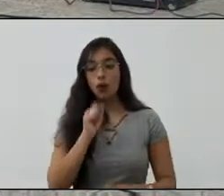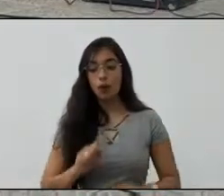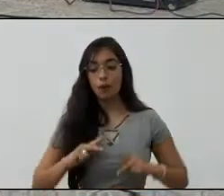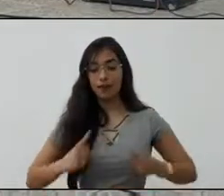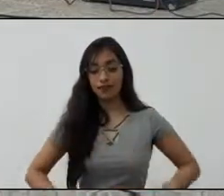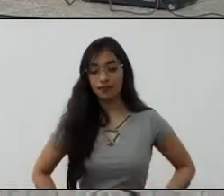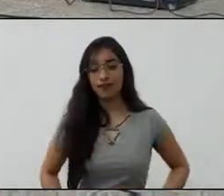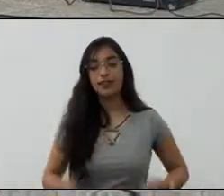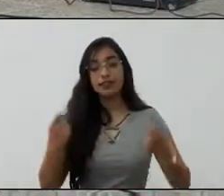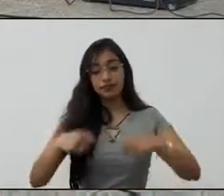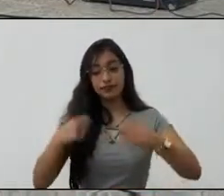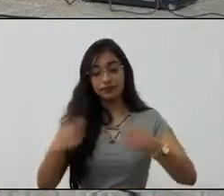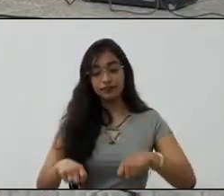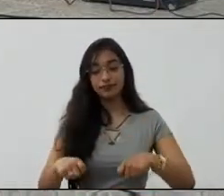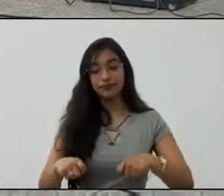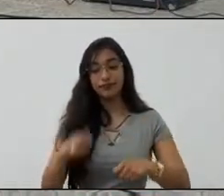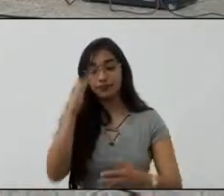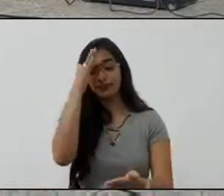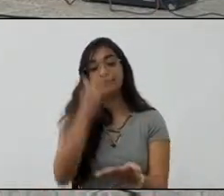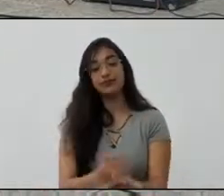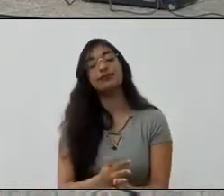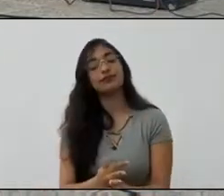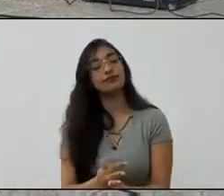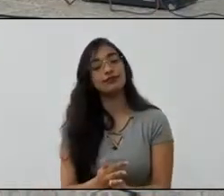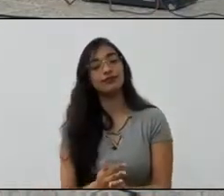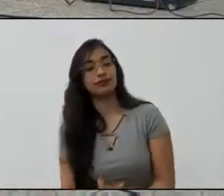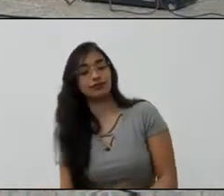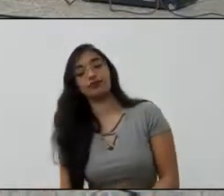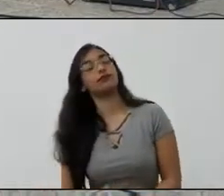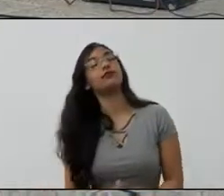fazer o encerramento desse texto aqui.